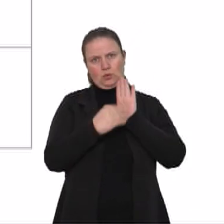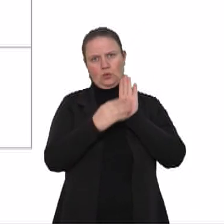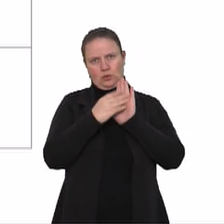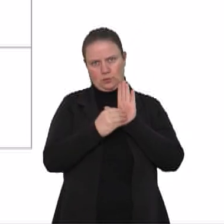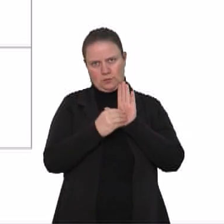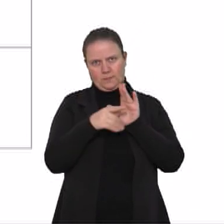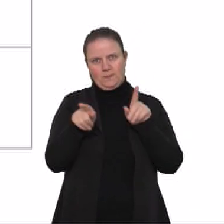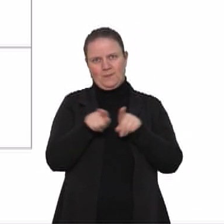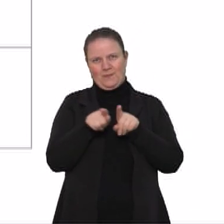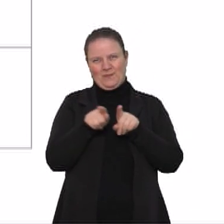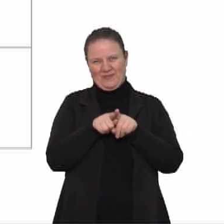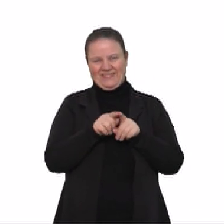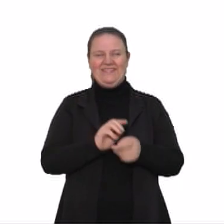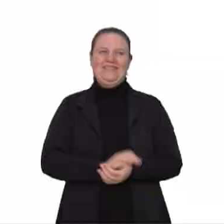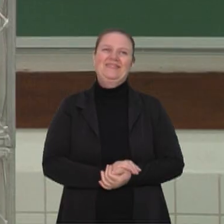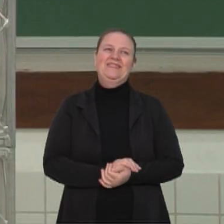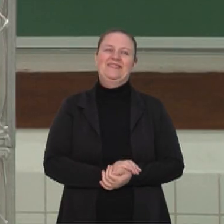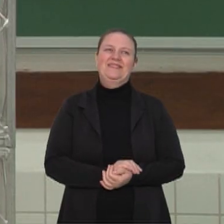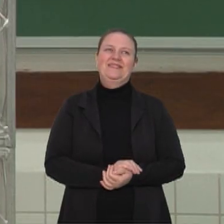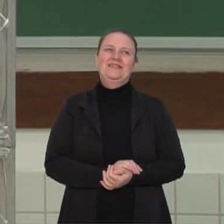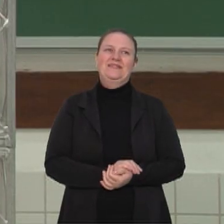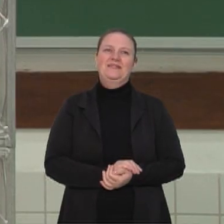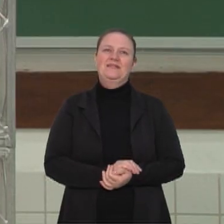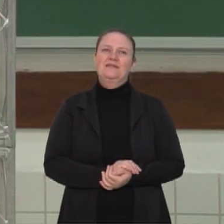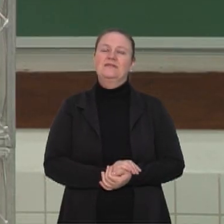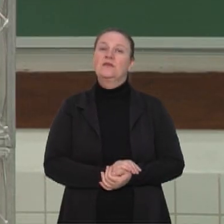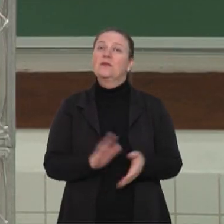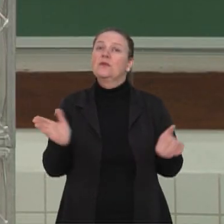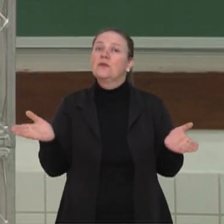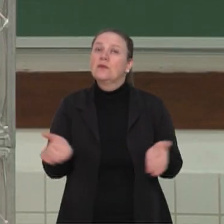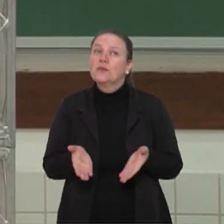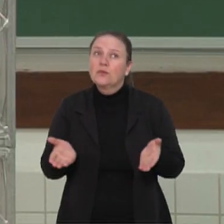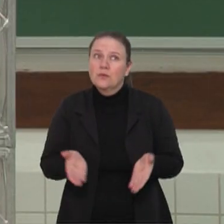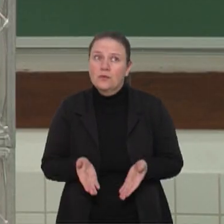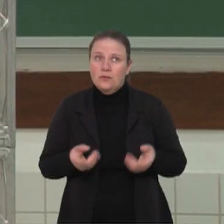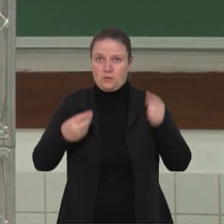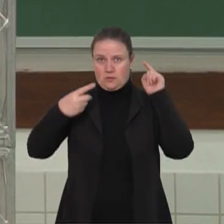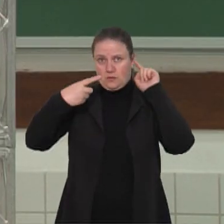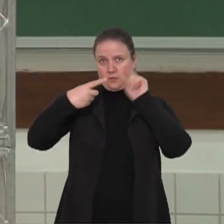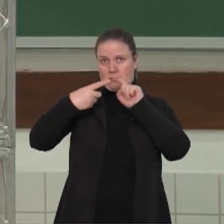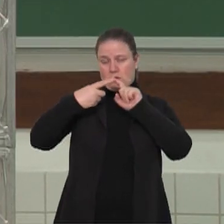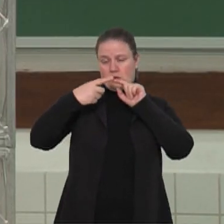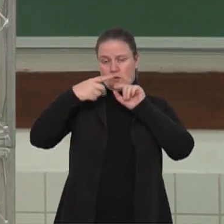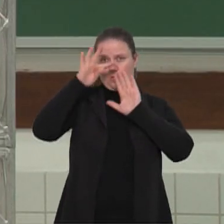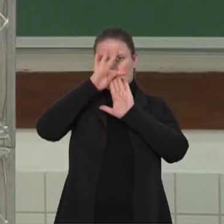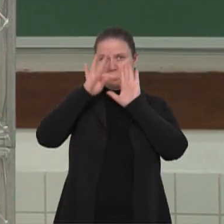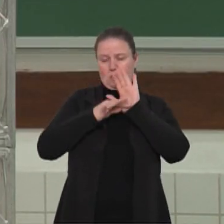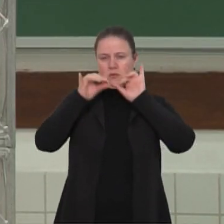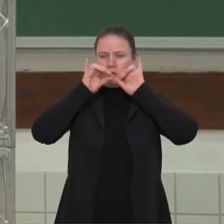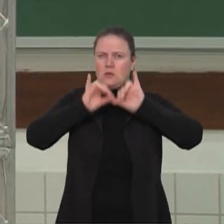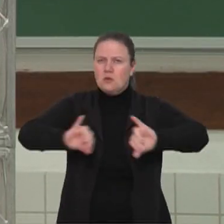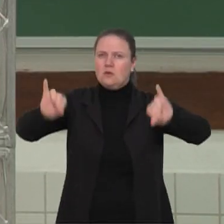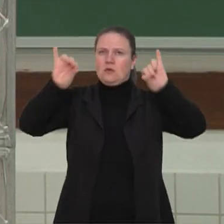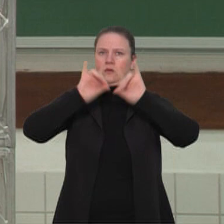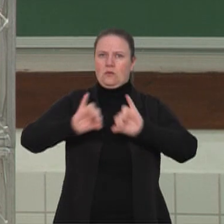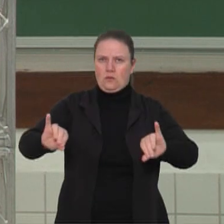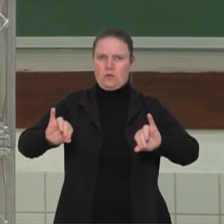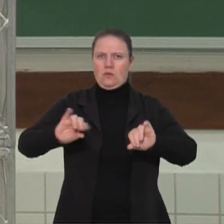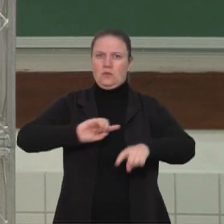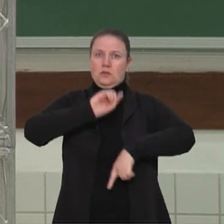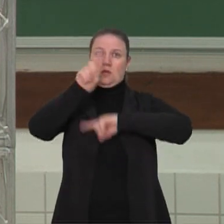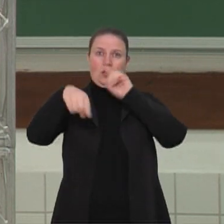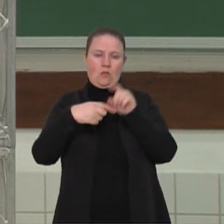Tudo bem, gente? Então, pessoal, hoje nós tratamos sobre o texto informativo. Vamos falar desses